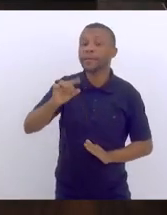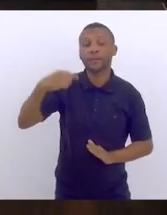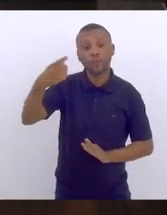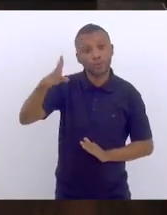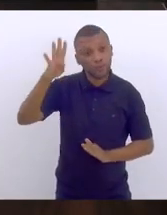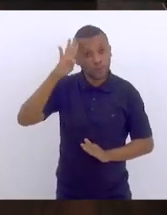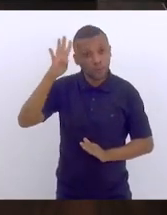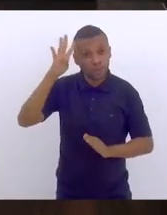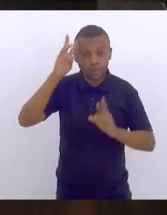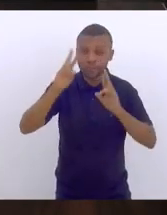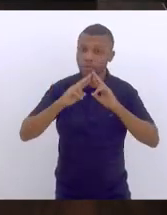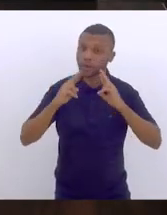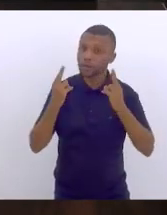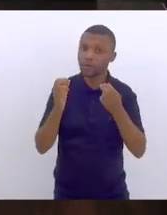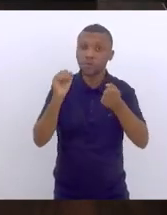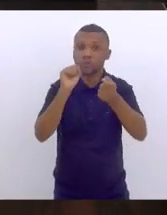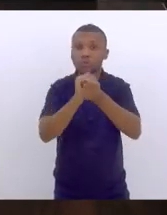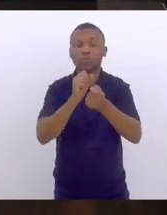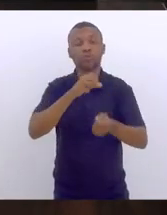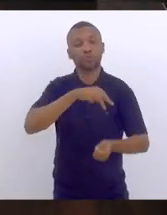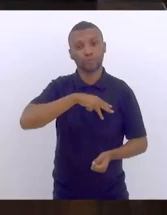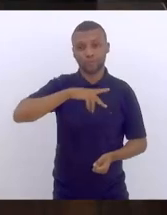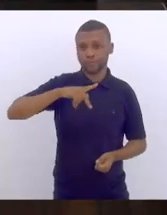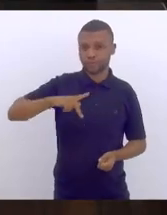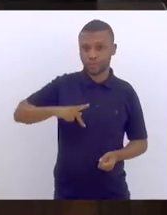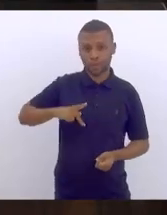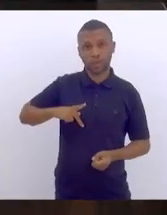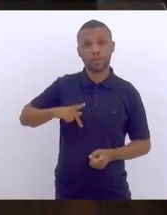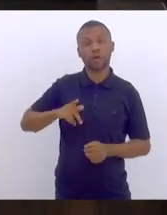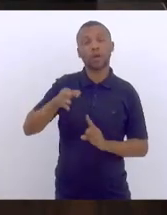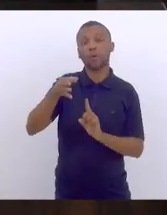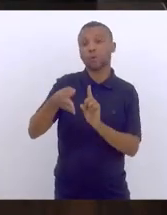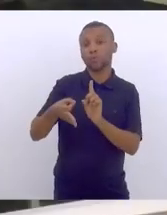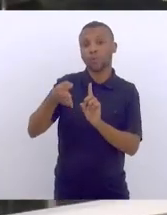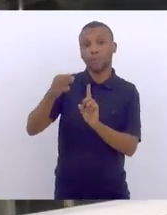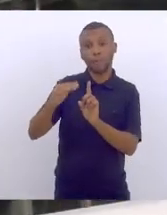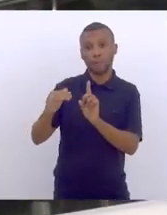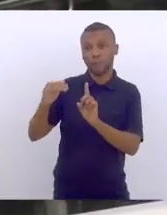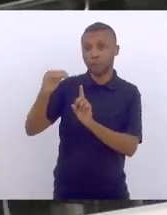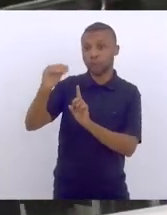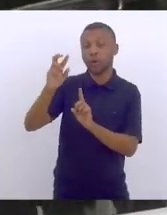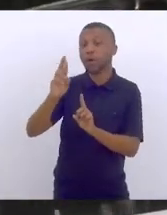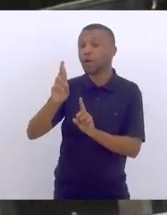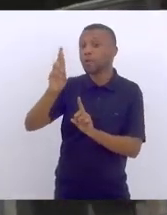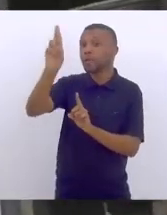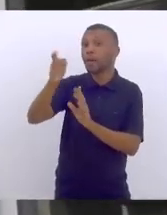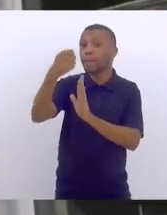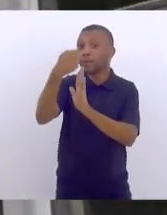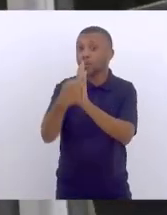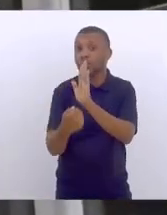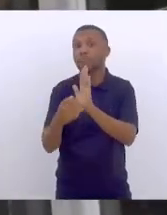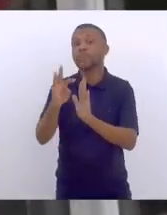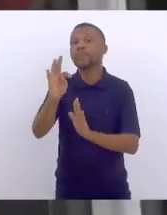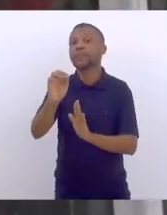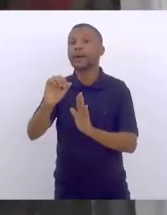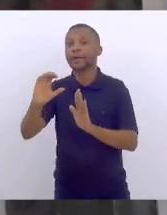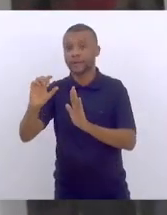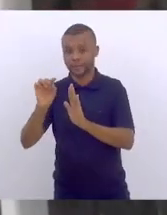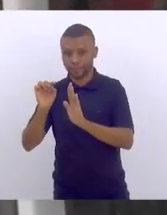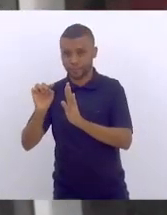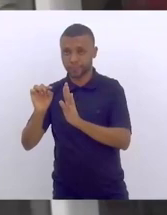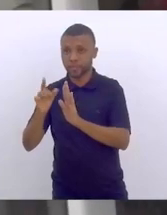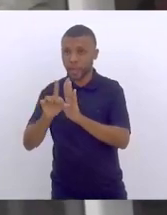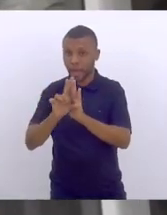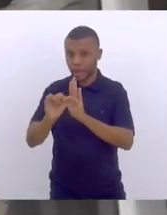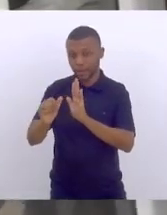no Ministério Público com o promotor responsável pelo TAC. Com muita... A lei vai